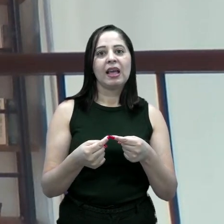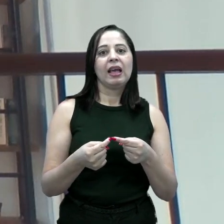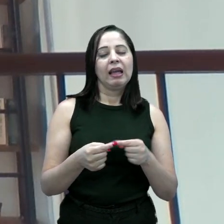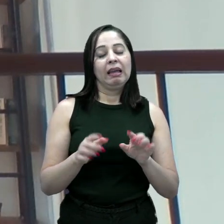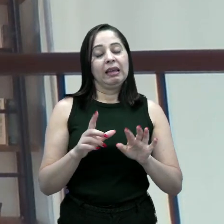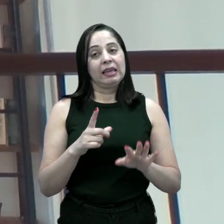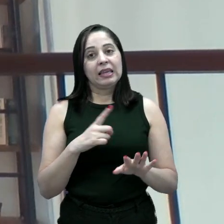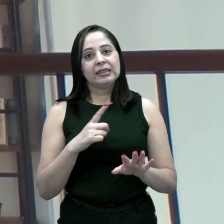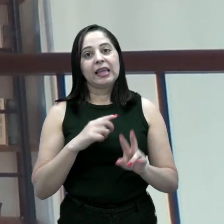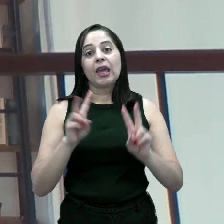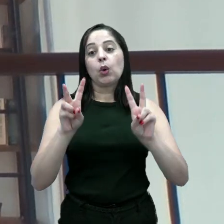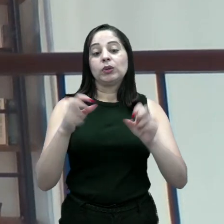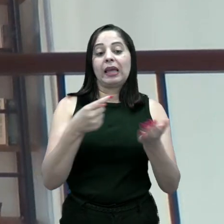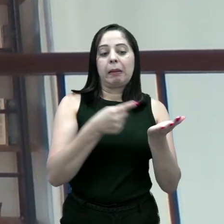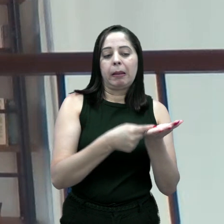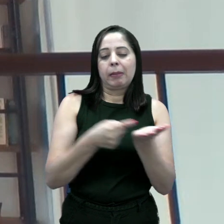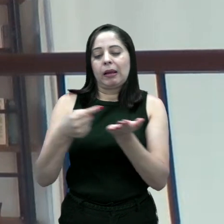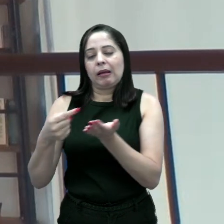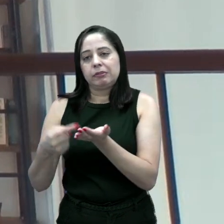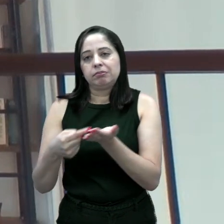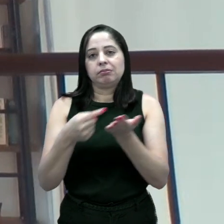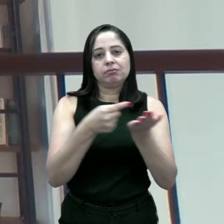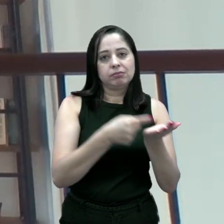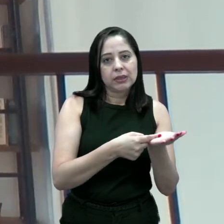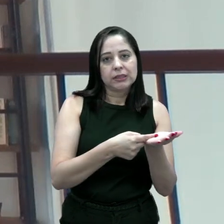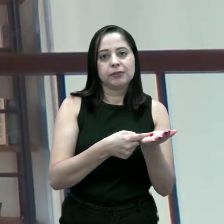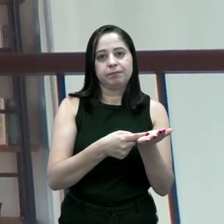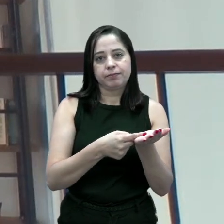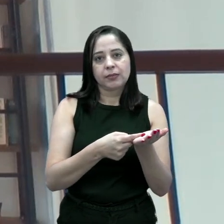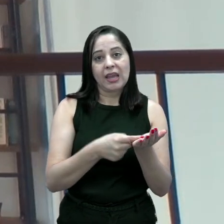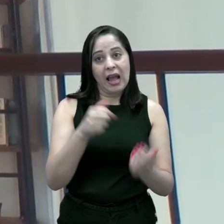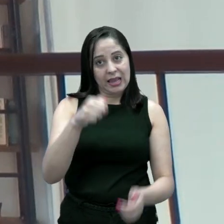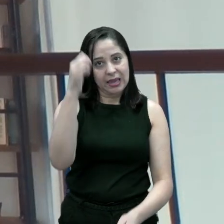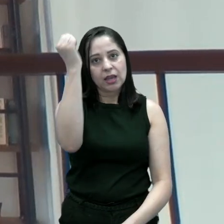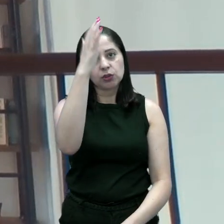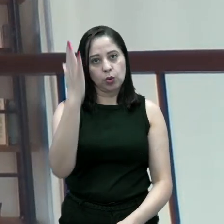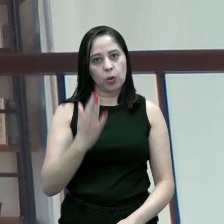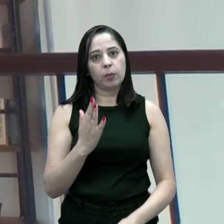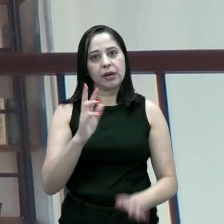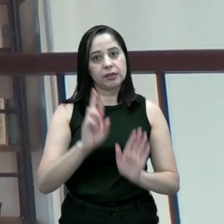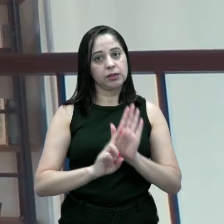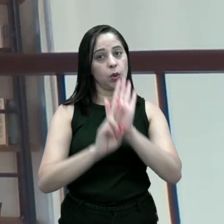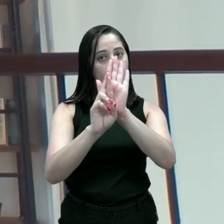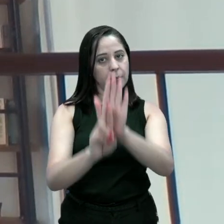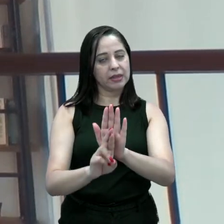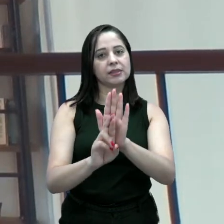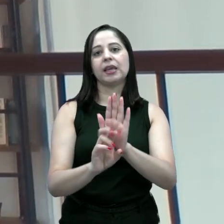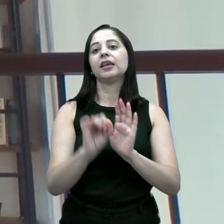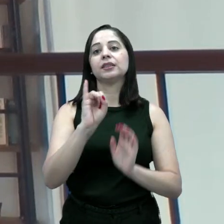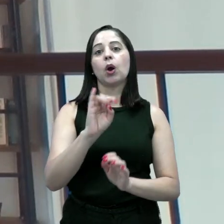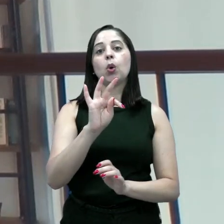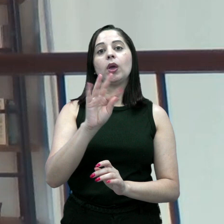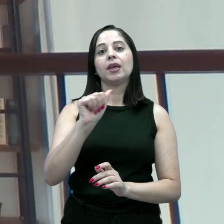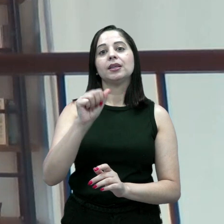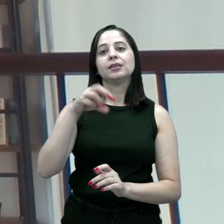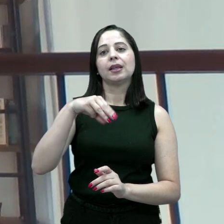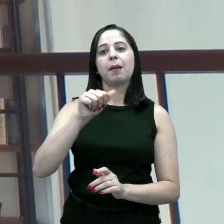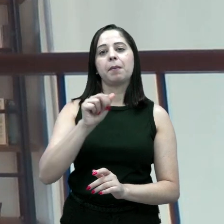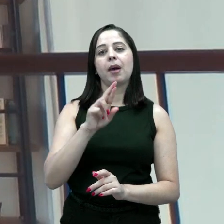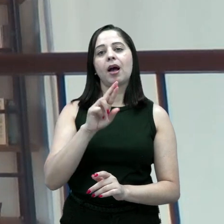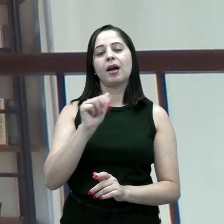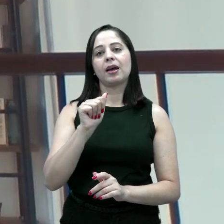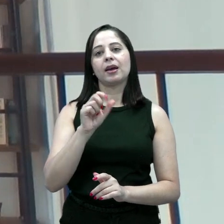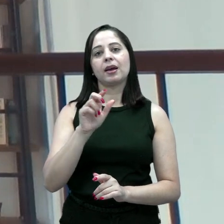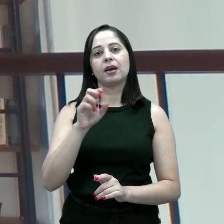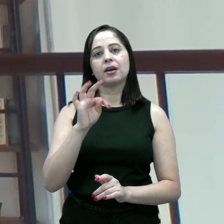colocadas em centralidade, né, e o Brasil aí representado pelo Itamaraty, né, pelo Instituto Rio Branco, tem um